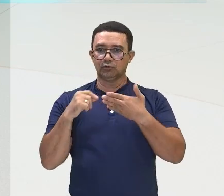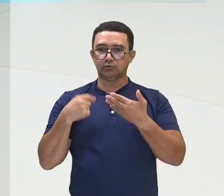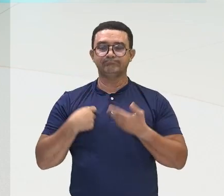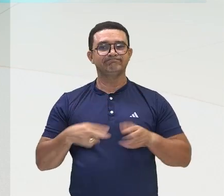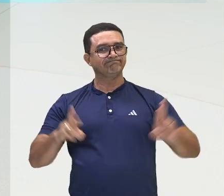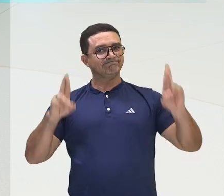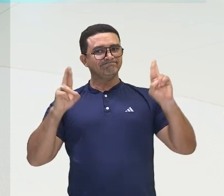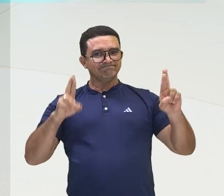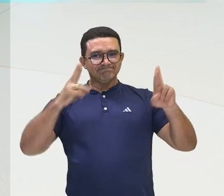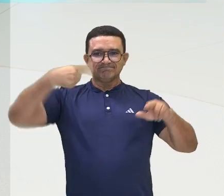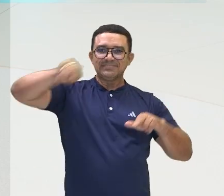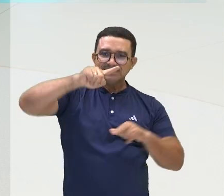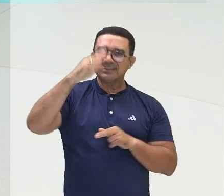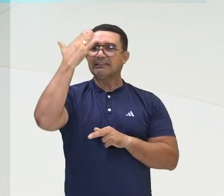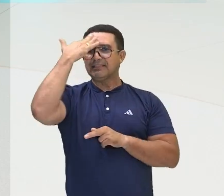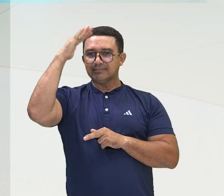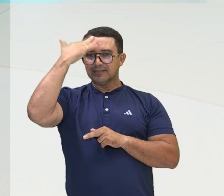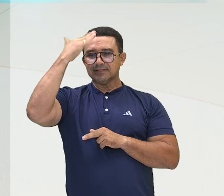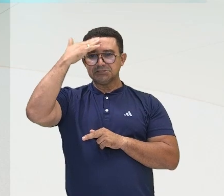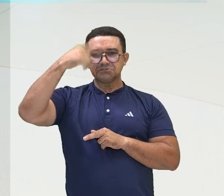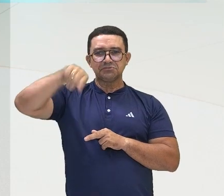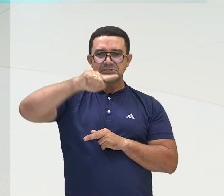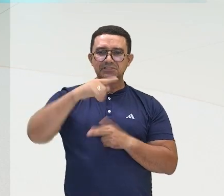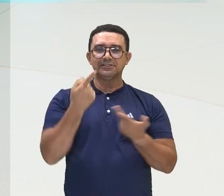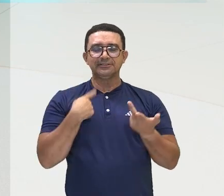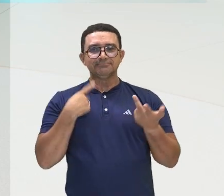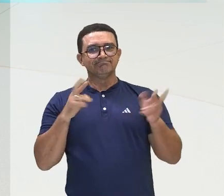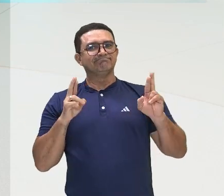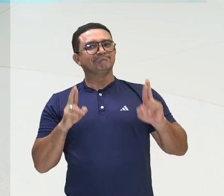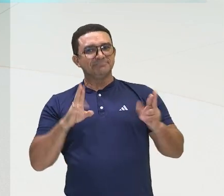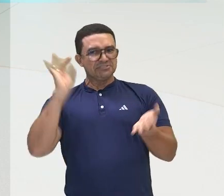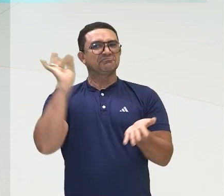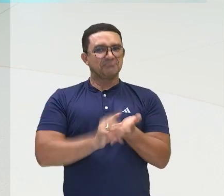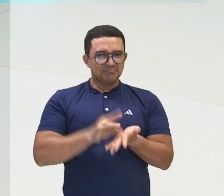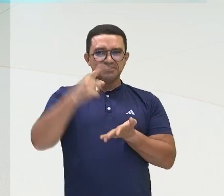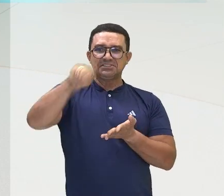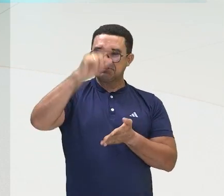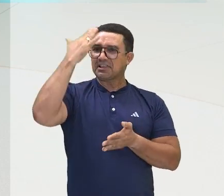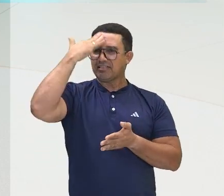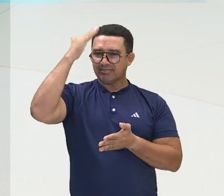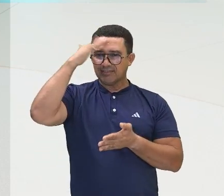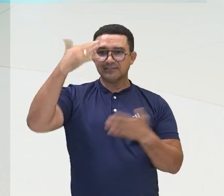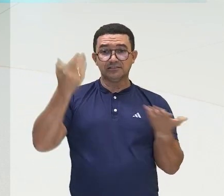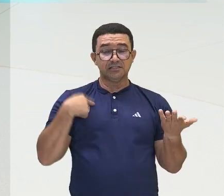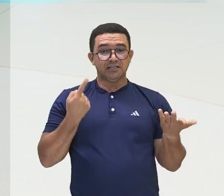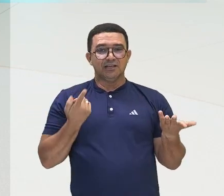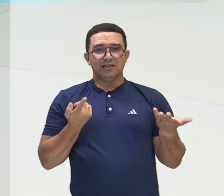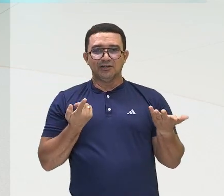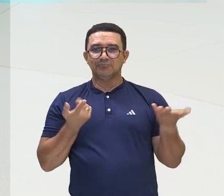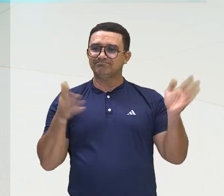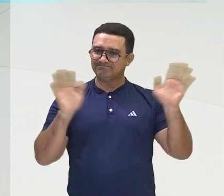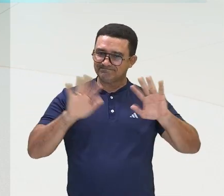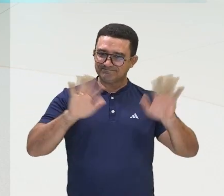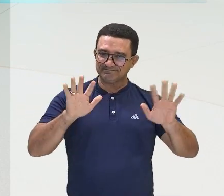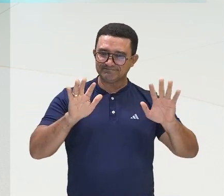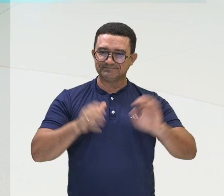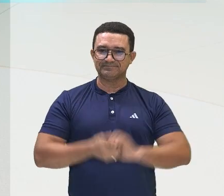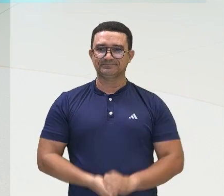tenha entendido aí, na verdade, você que está do outro lado, eu espero que realmente você tenha entendido, e eu fico por aqui.